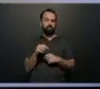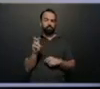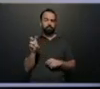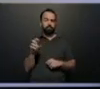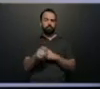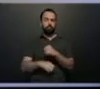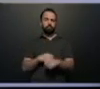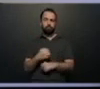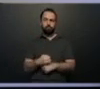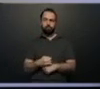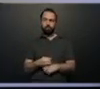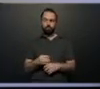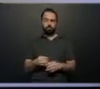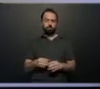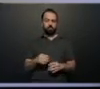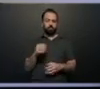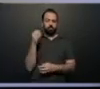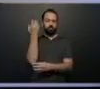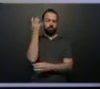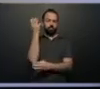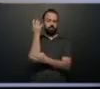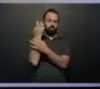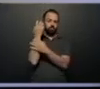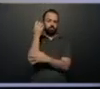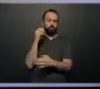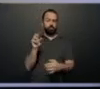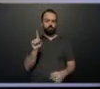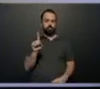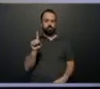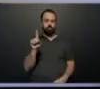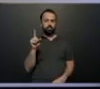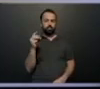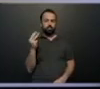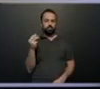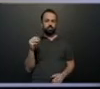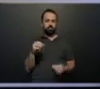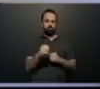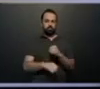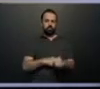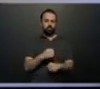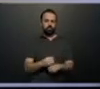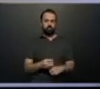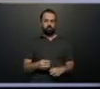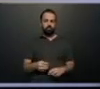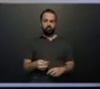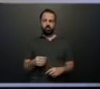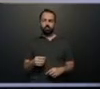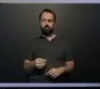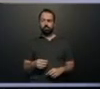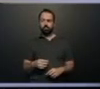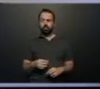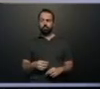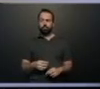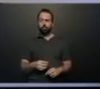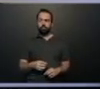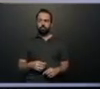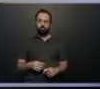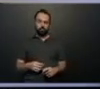uma madeira pintada em torno de 13 anos, materiais de isopor 80